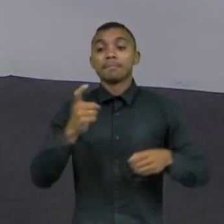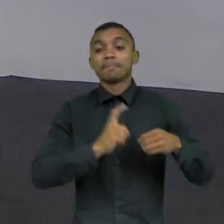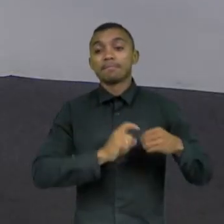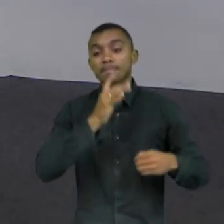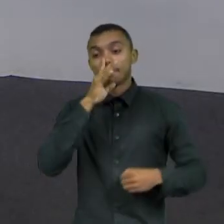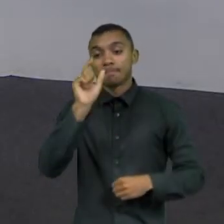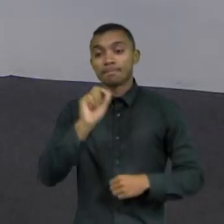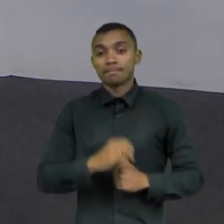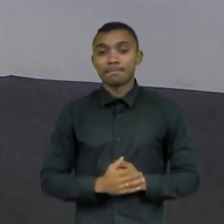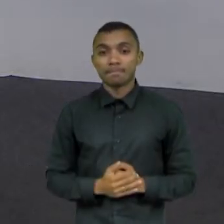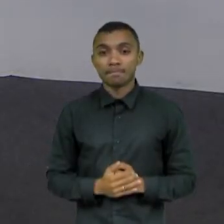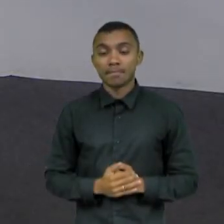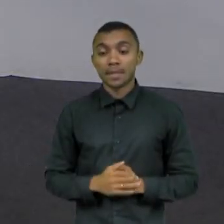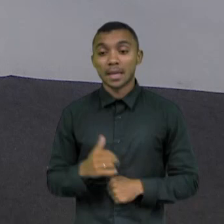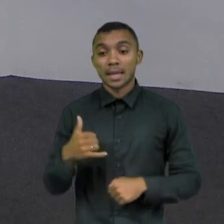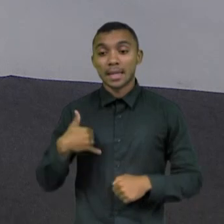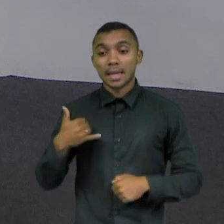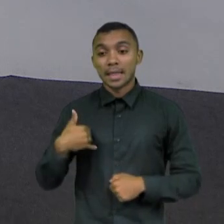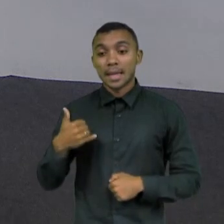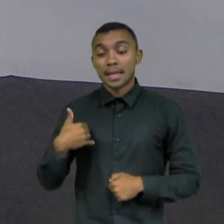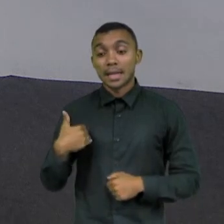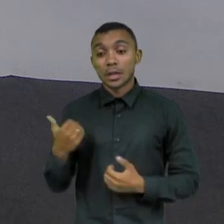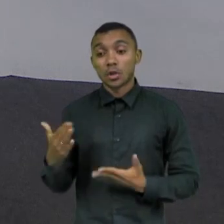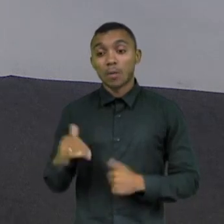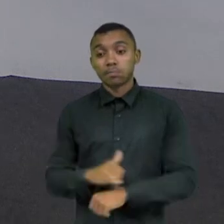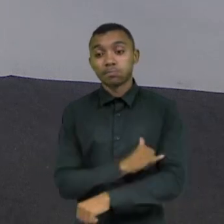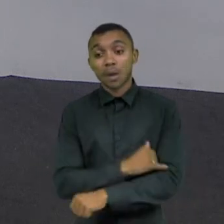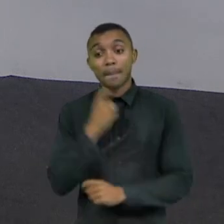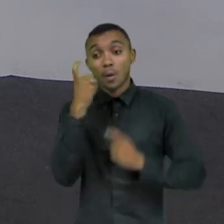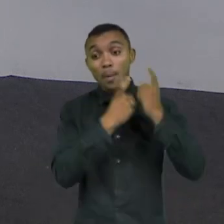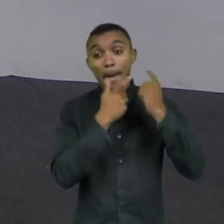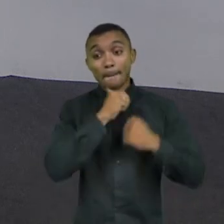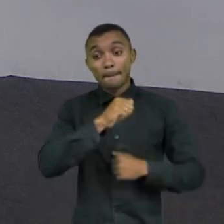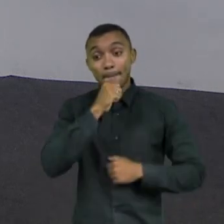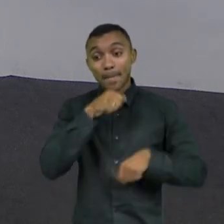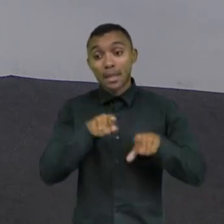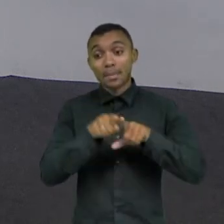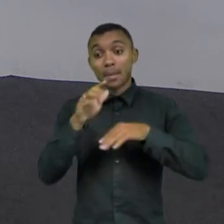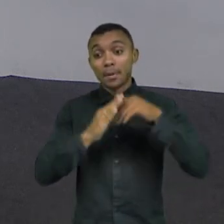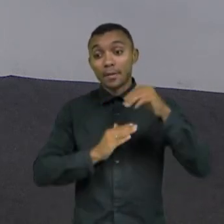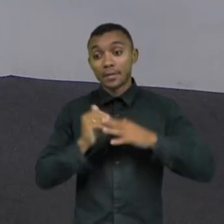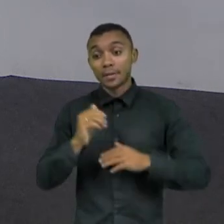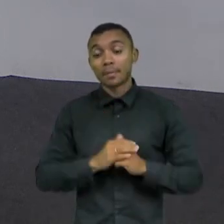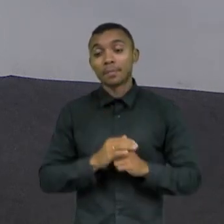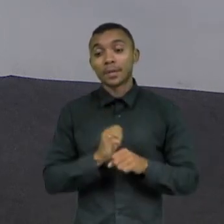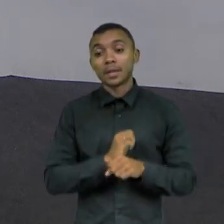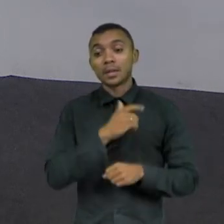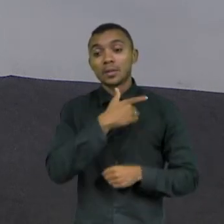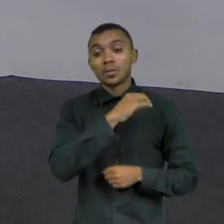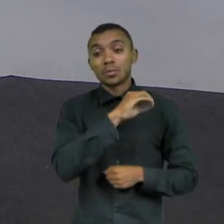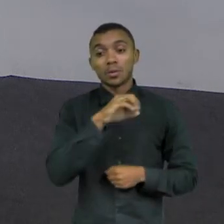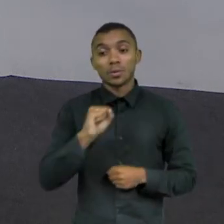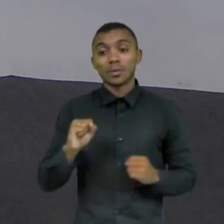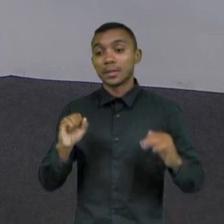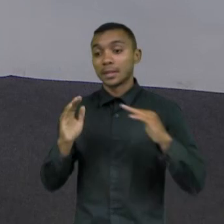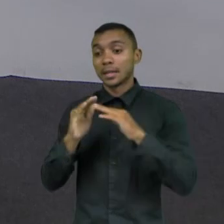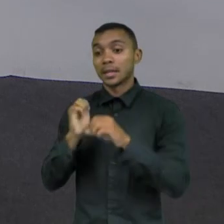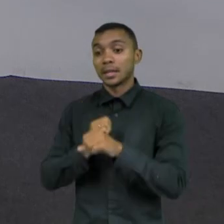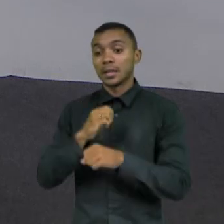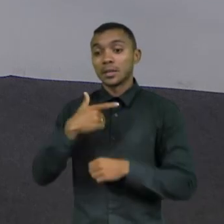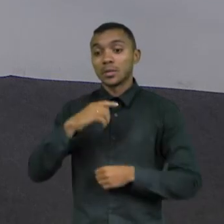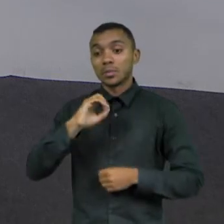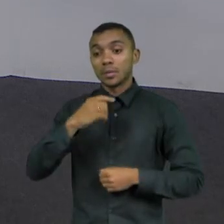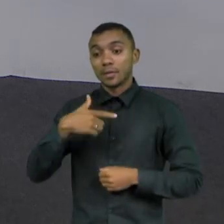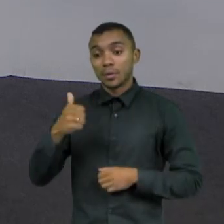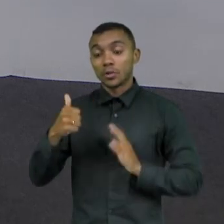seguir, obesidade infantil preocupa pais e especialistas. Entre 2008 e 2021, o número de